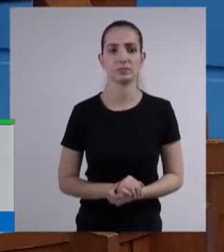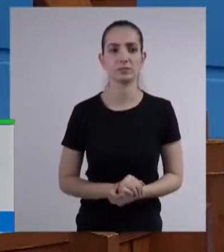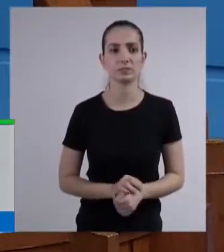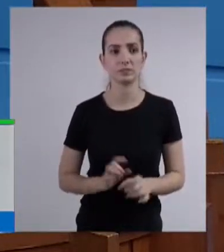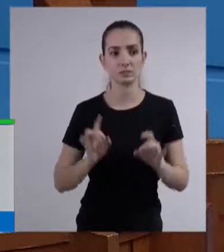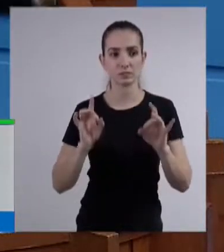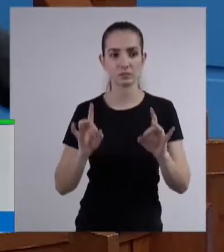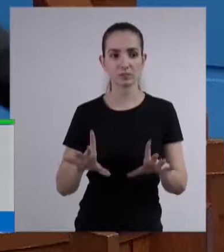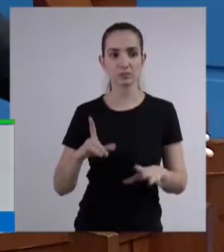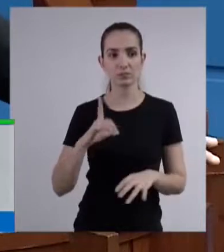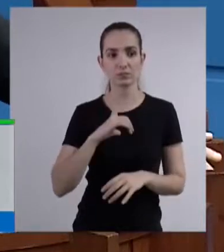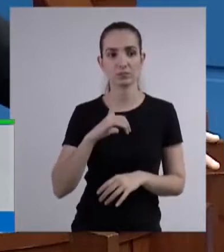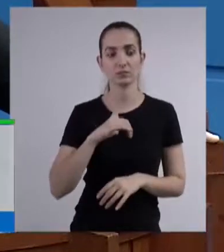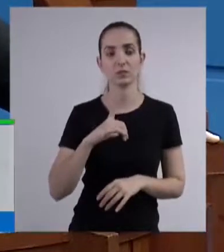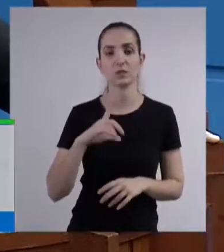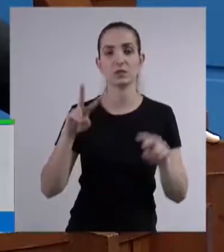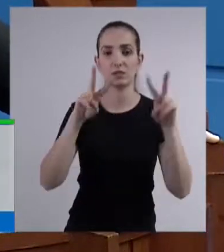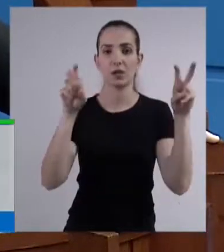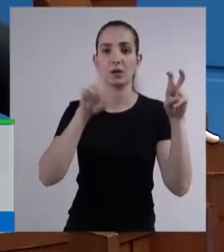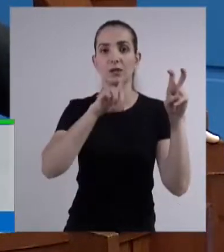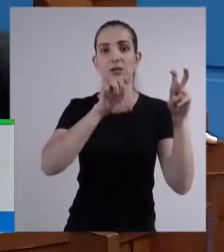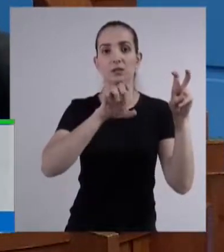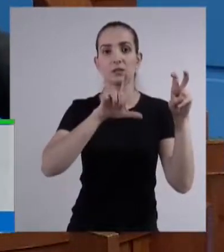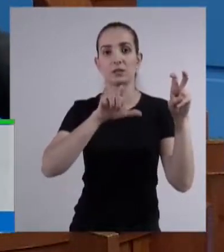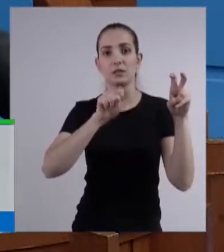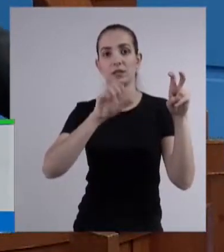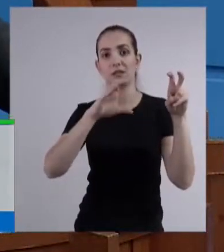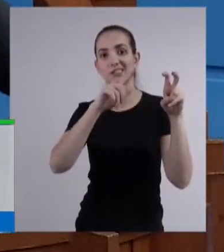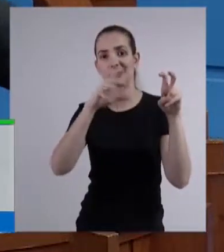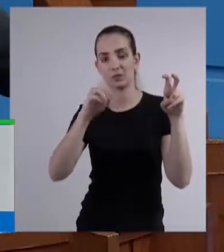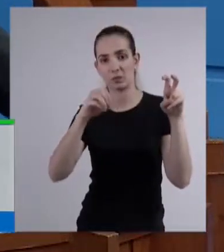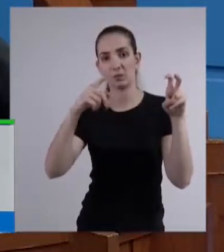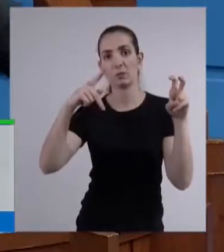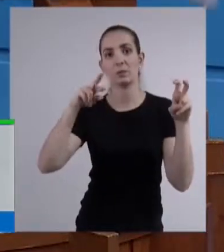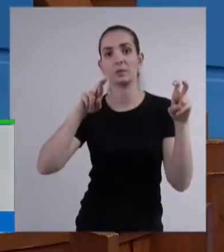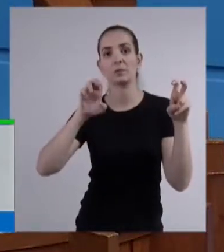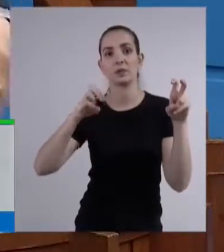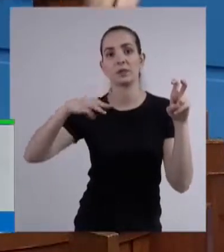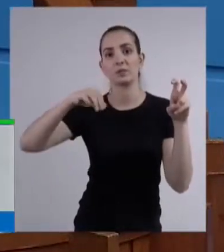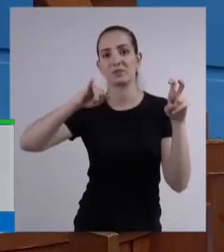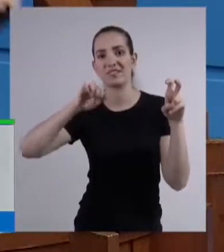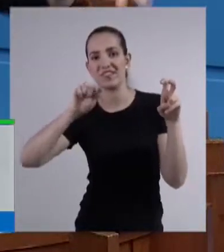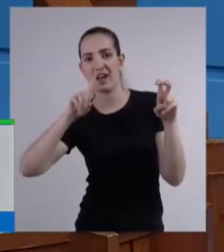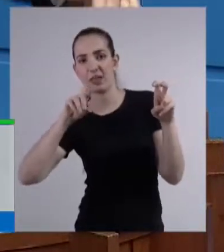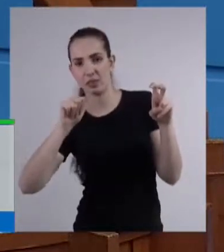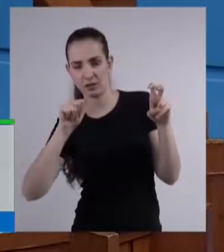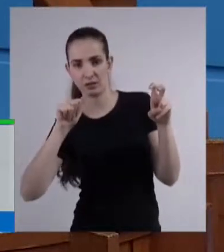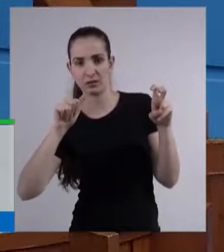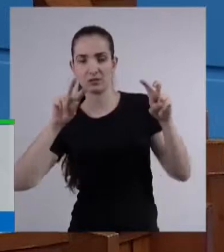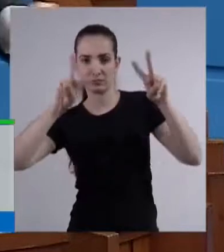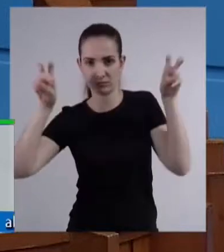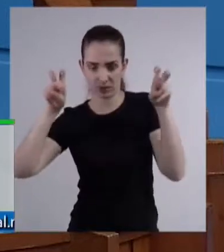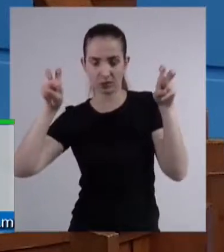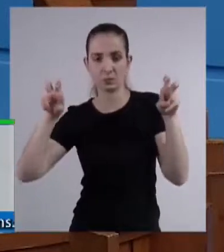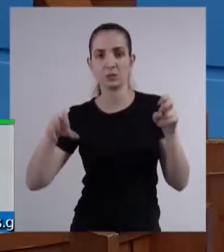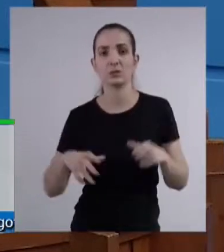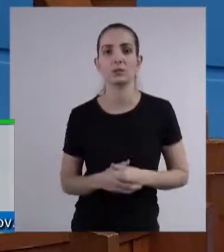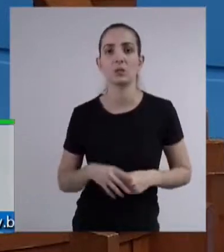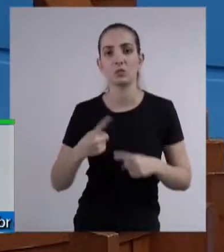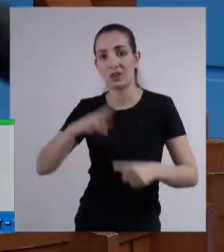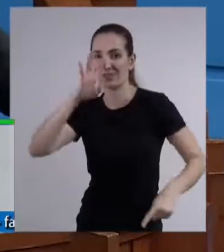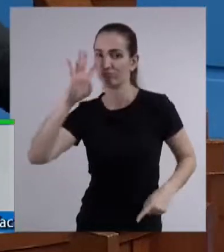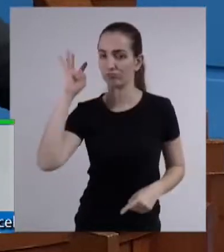Só delação premiada. Virou uma festa no país, delação premiada. Delação premiada contra o Lula vai